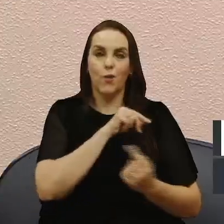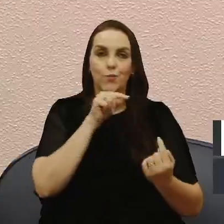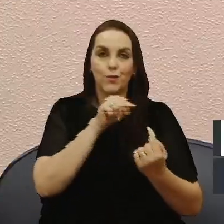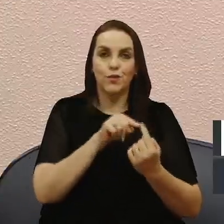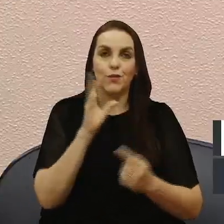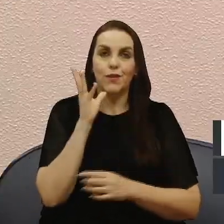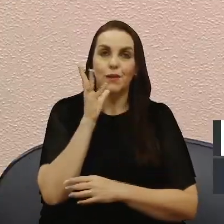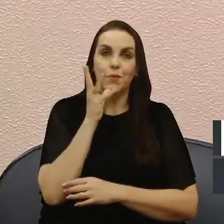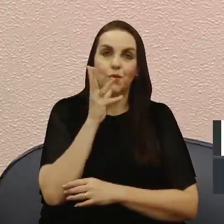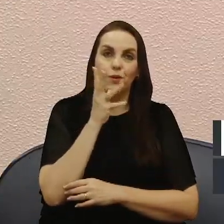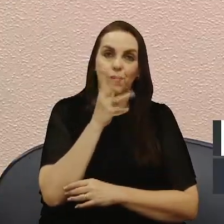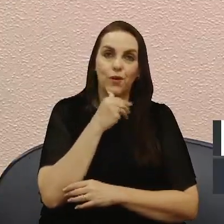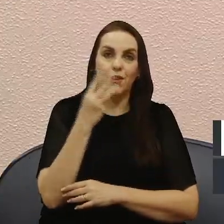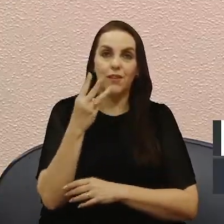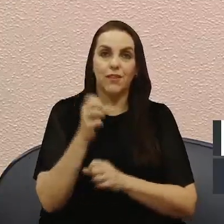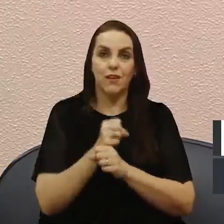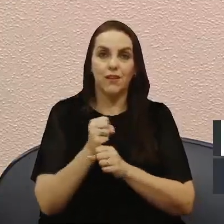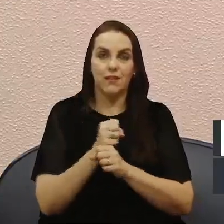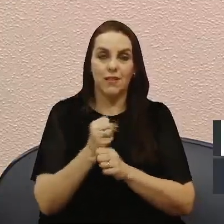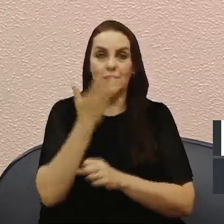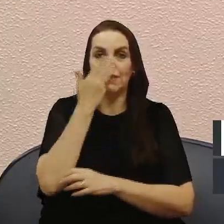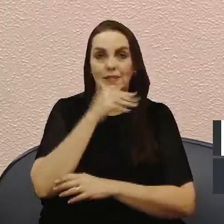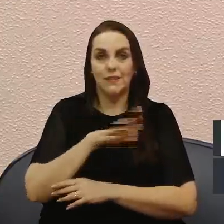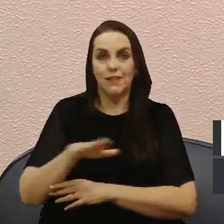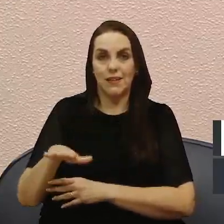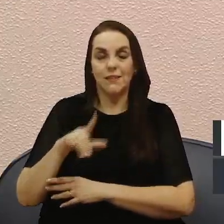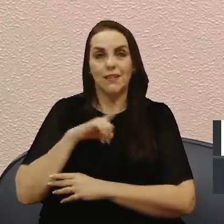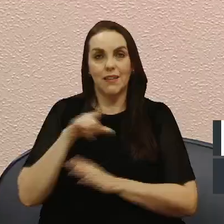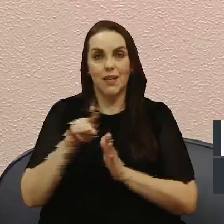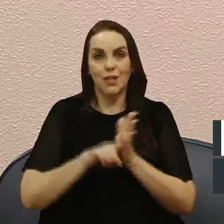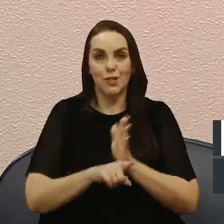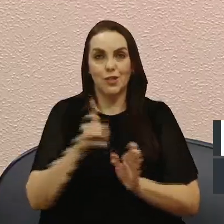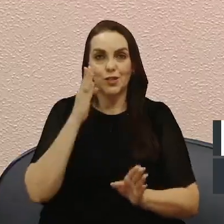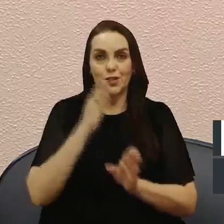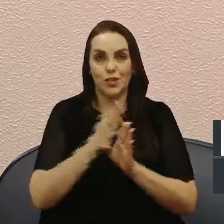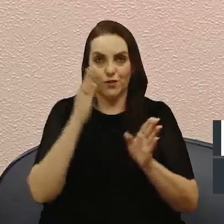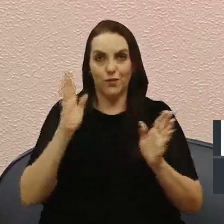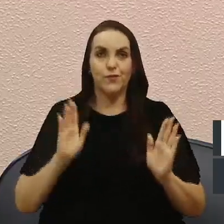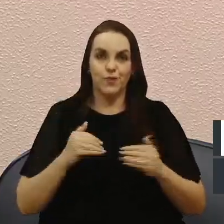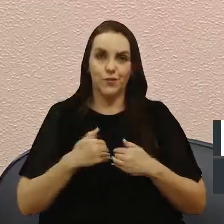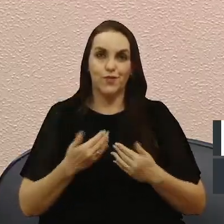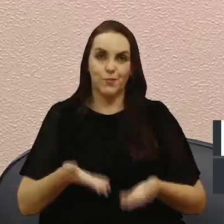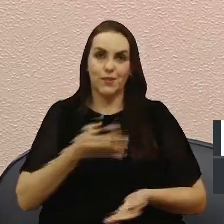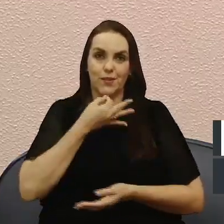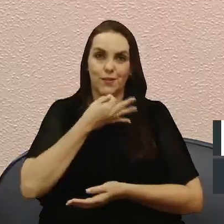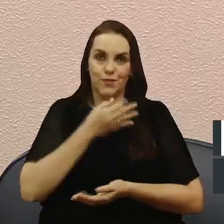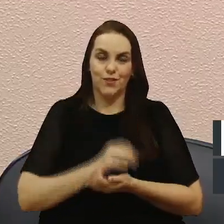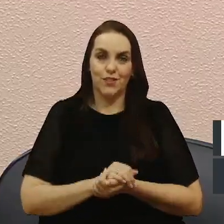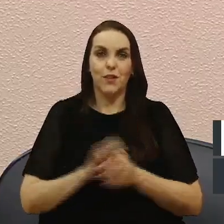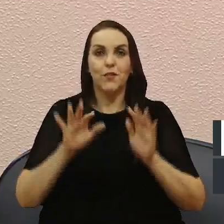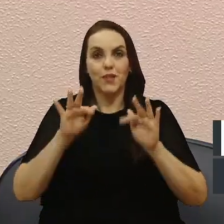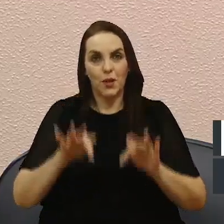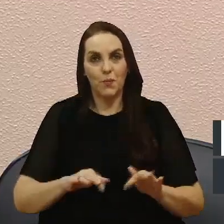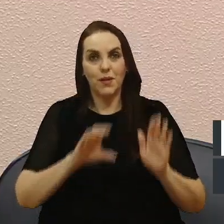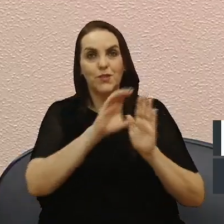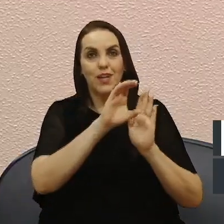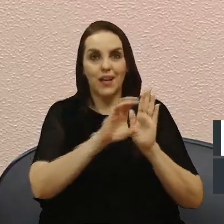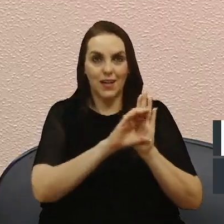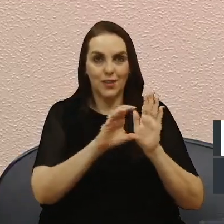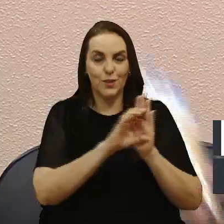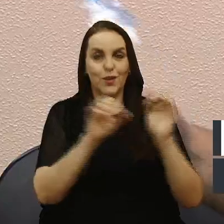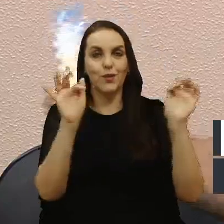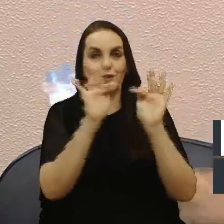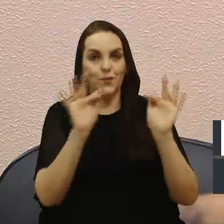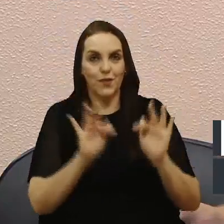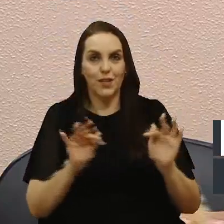3 anos para uma criança em Caxias ter o diagnóstico de autismo. Por fim, aos cristãos católicos, desejar uma feliz